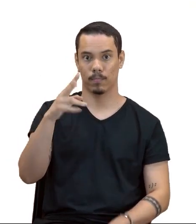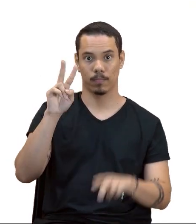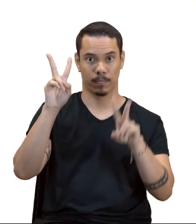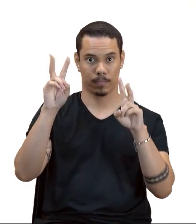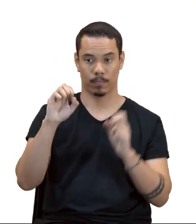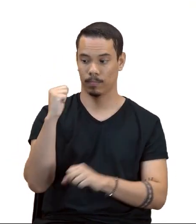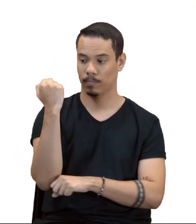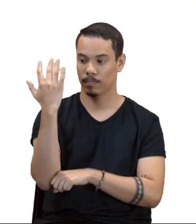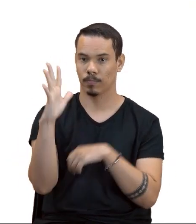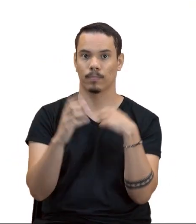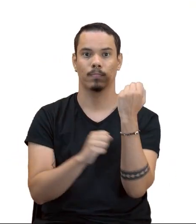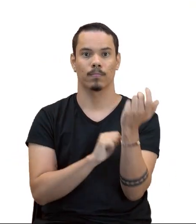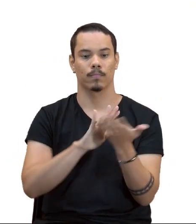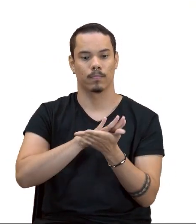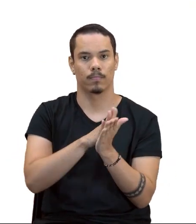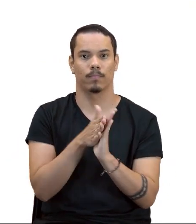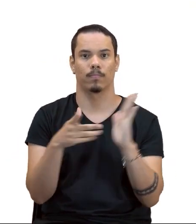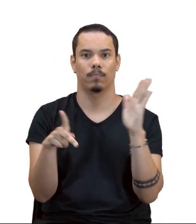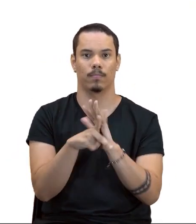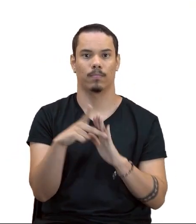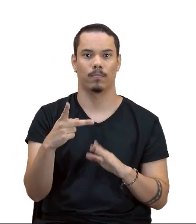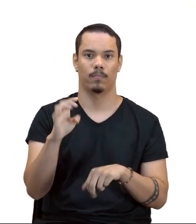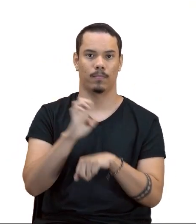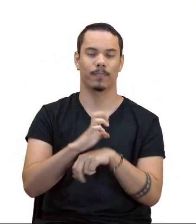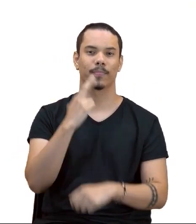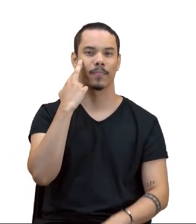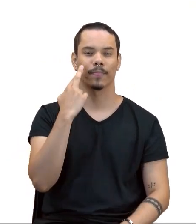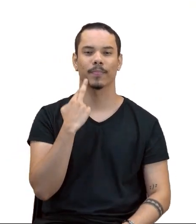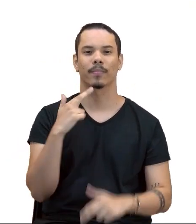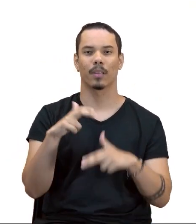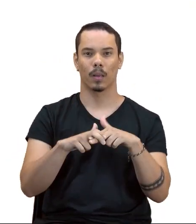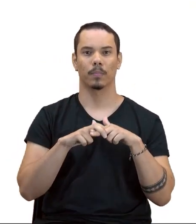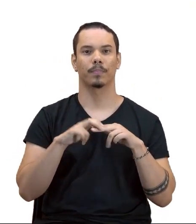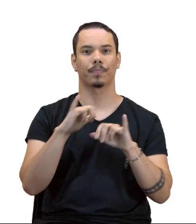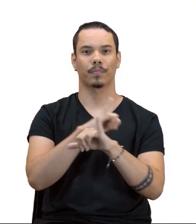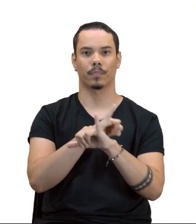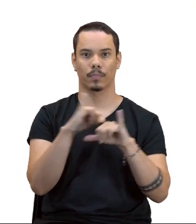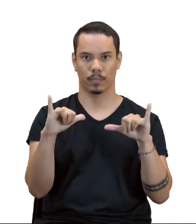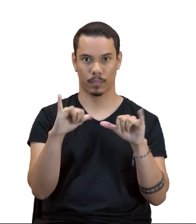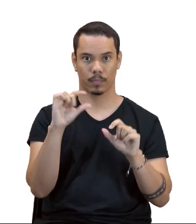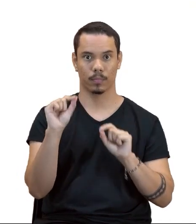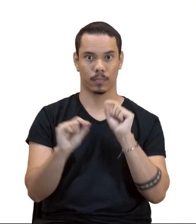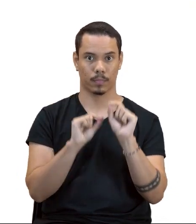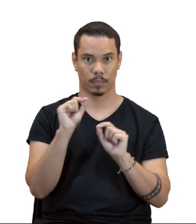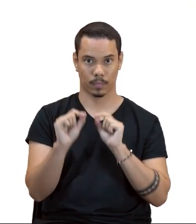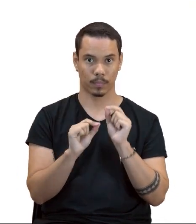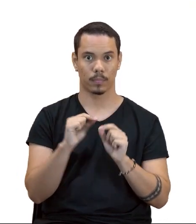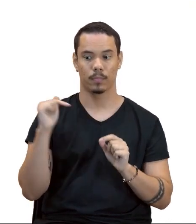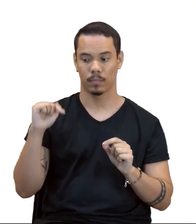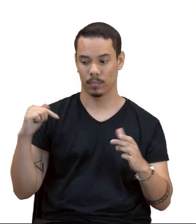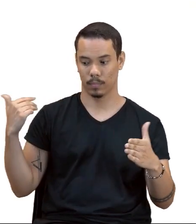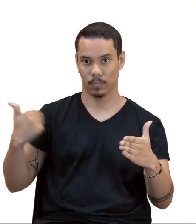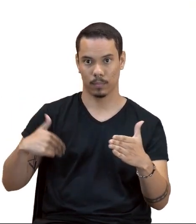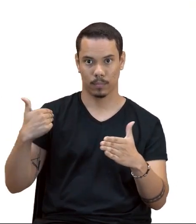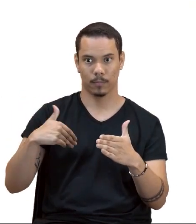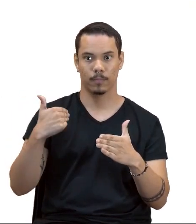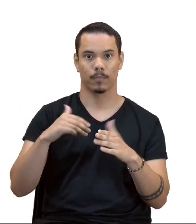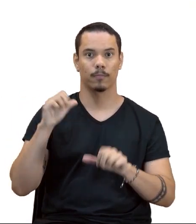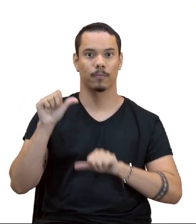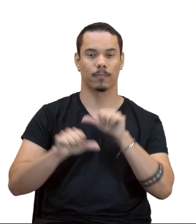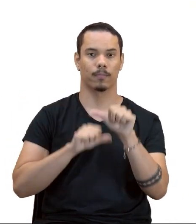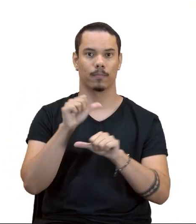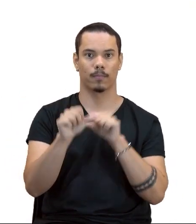desmatamento em Rondônia. Então, galera, eu quero falar para vocês o seguinte: esse processo de transformação da